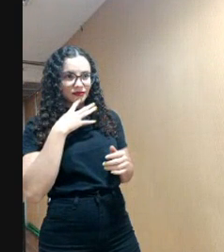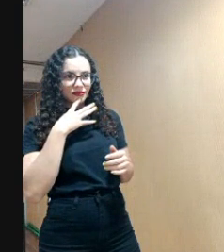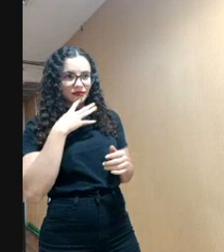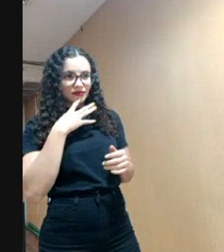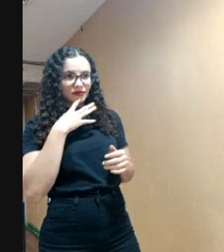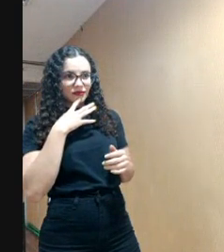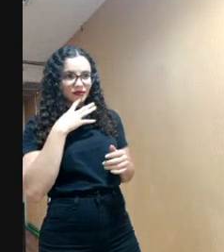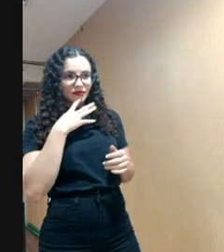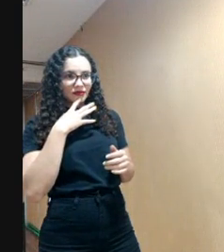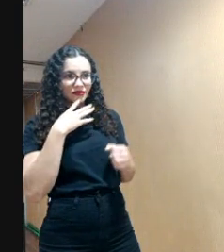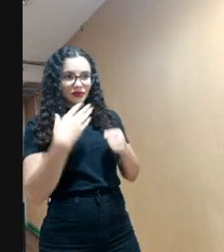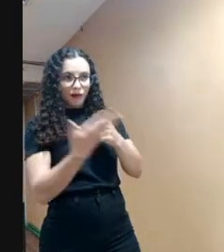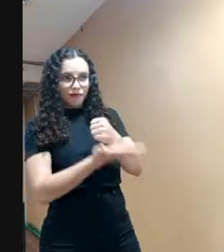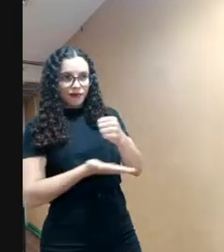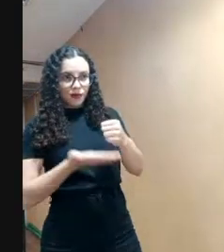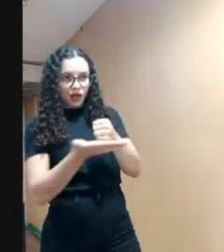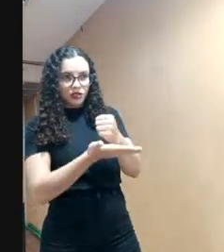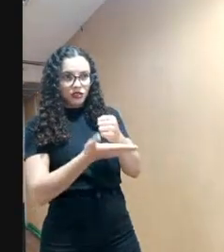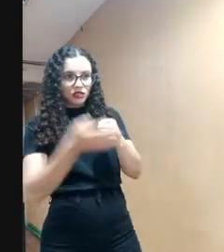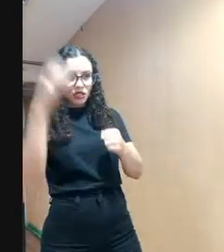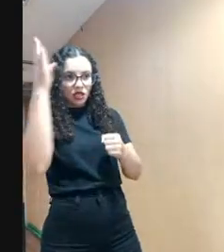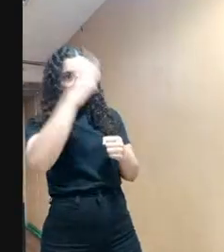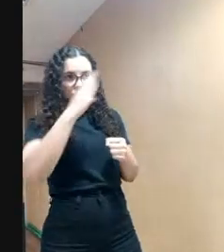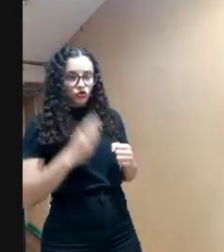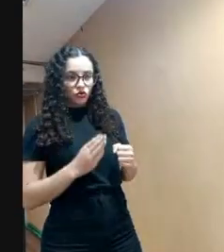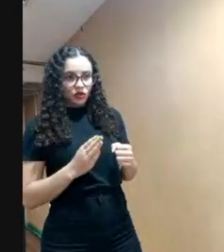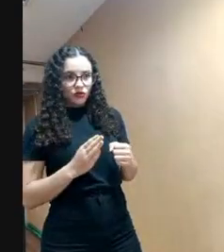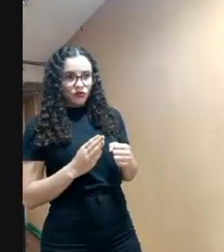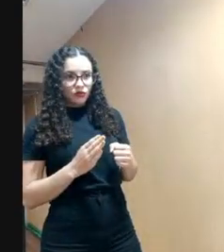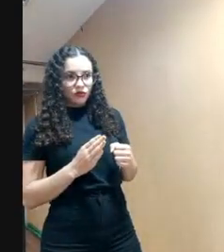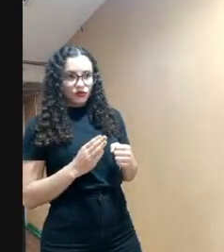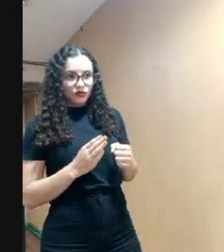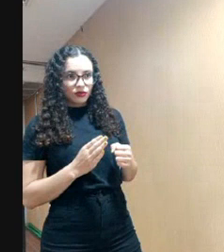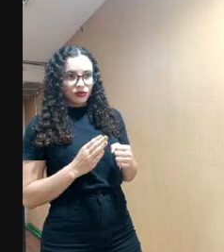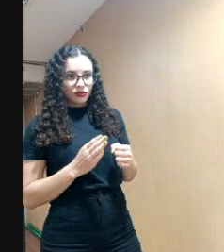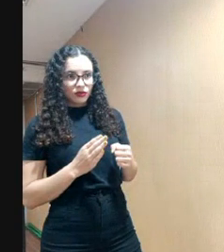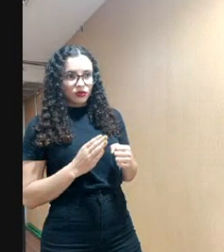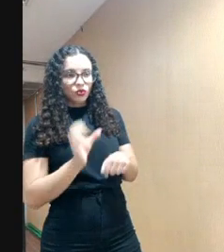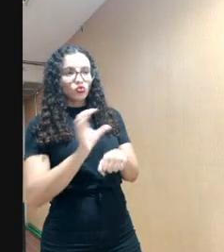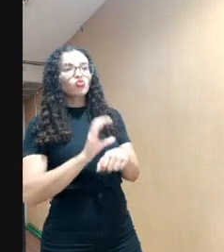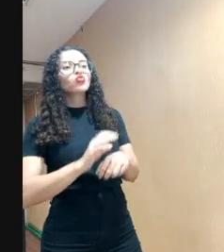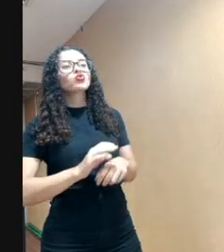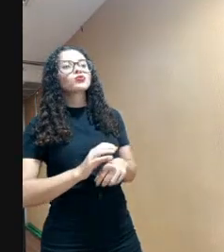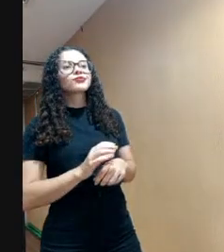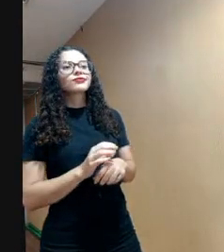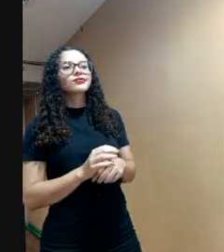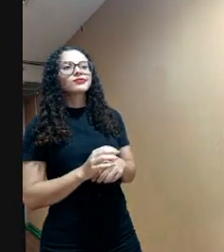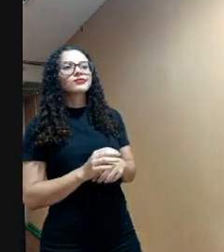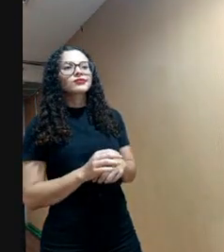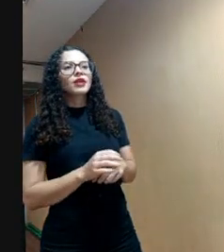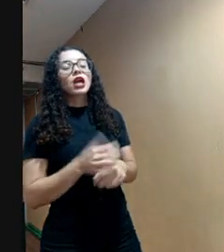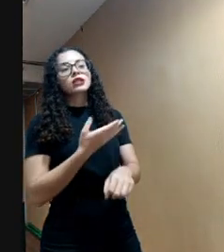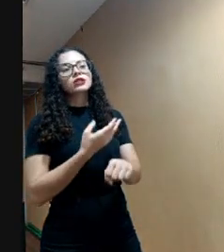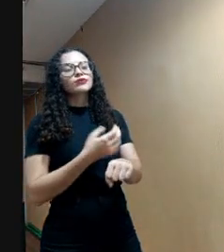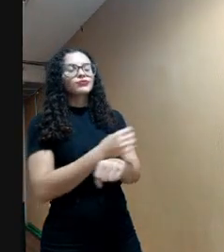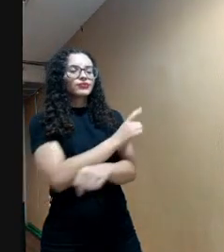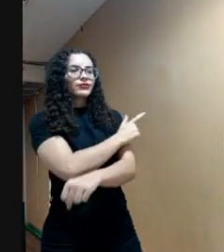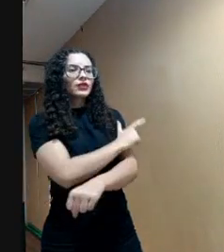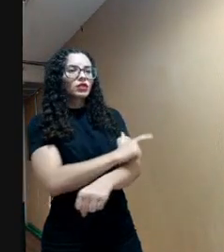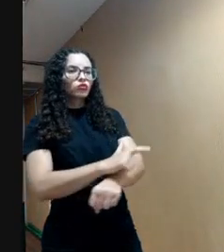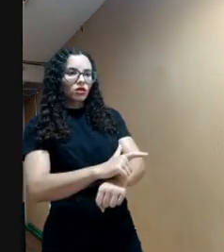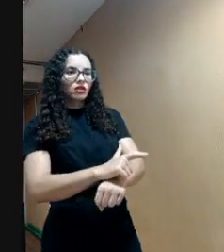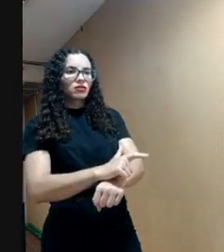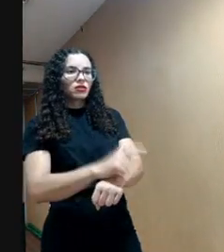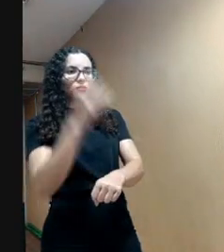dos estudantes. Estou vendo aqui muitos estudantes do primeiro período, né, das outras licenciaturas, né, também de física, tem